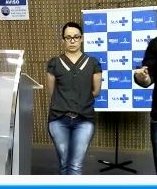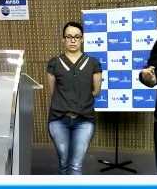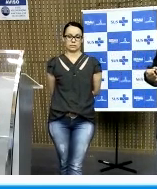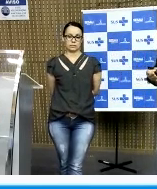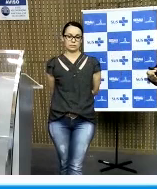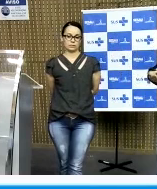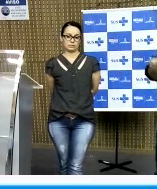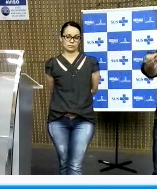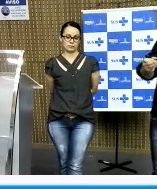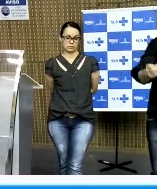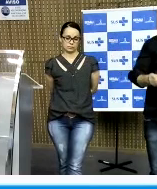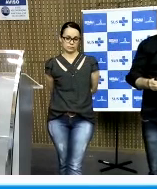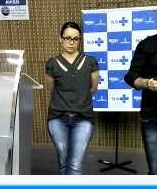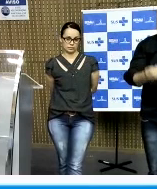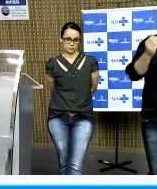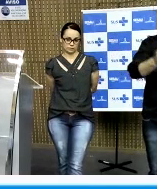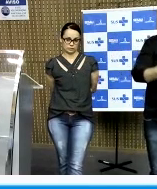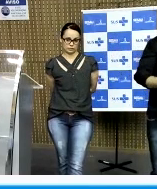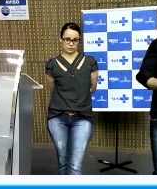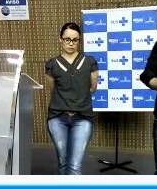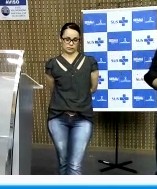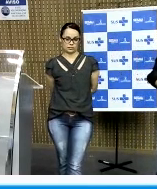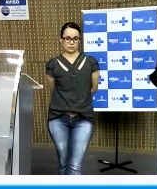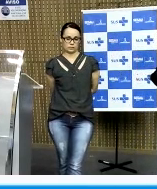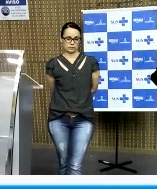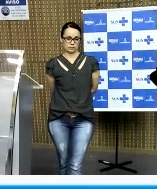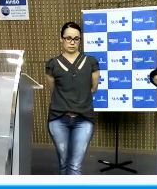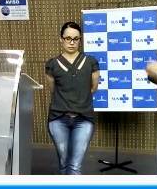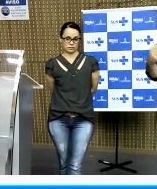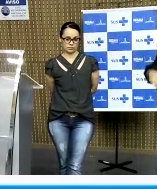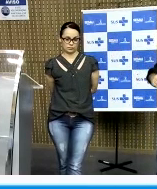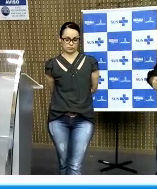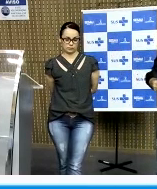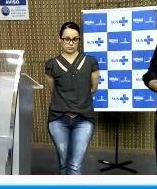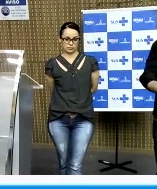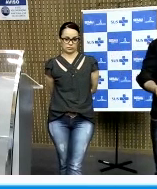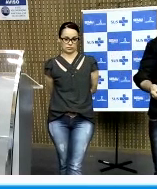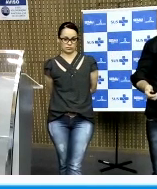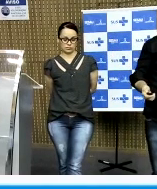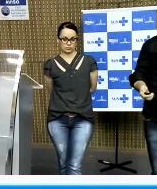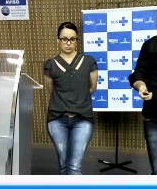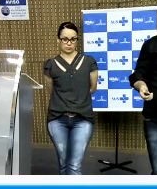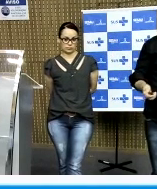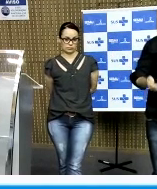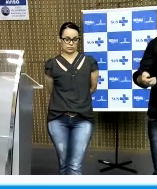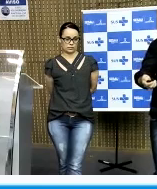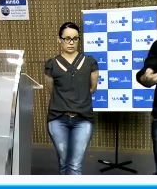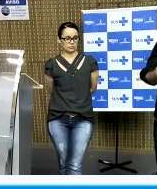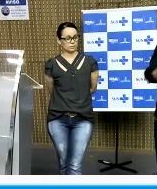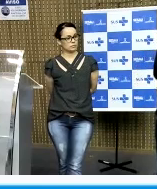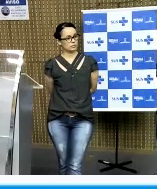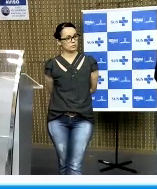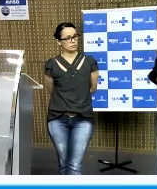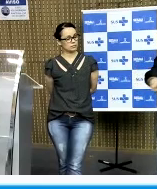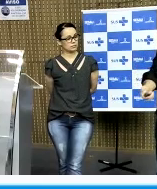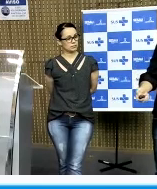teve queda dos 10% ali do segundo quadrimestre de 2020, eu estou hoje com 1% de solicitação. Também tem que ser melhorado